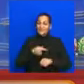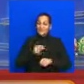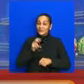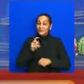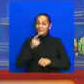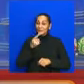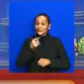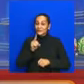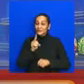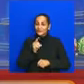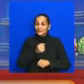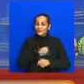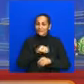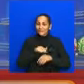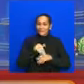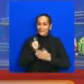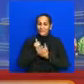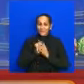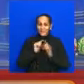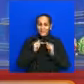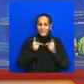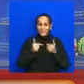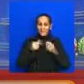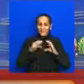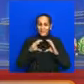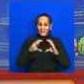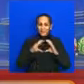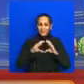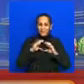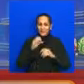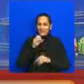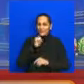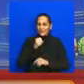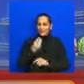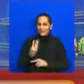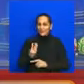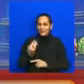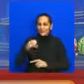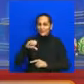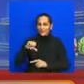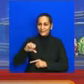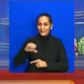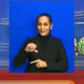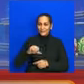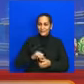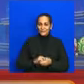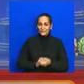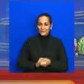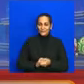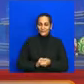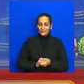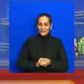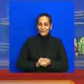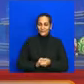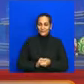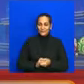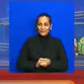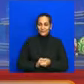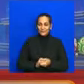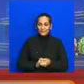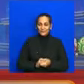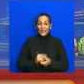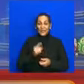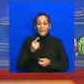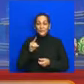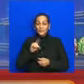Agora, o quinto e último número. Vem, sorte, vem, sorte. Bola laranja, 39. Laranja, número 39.